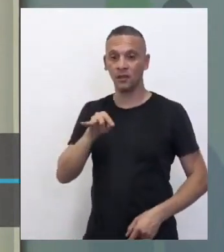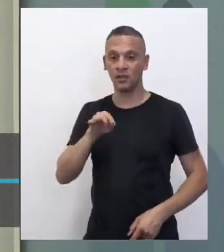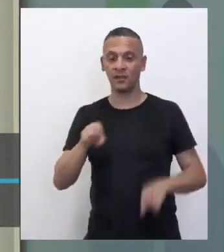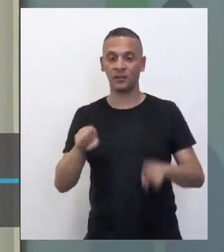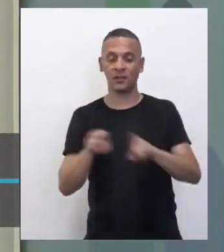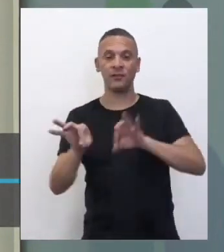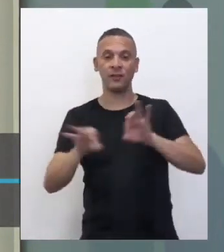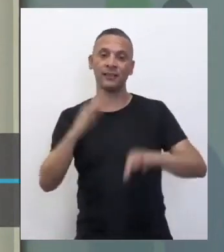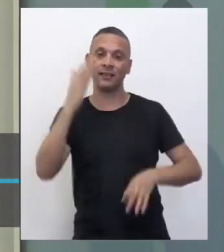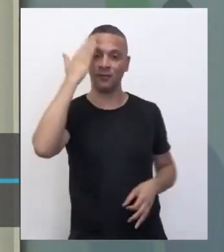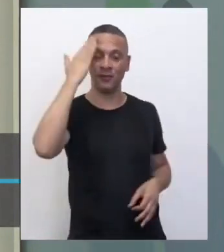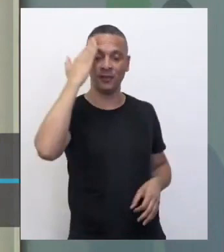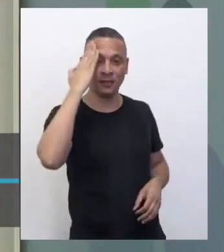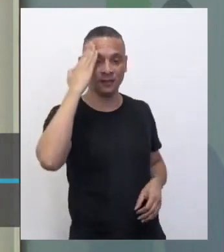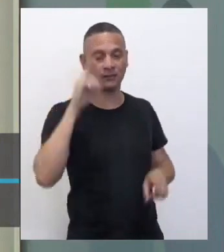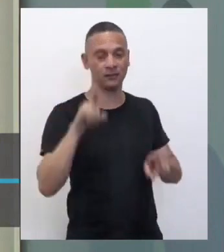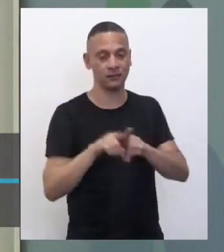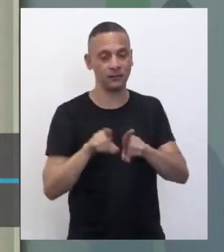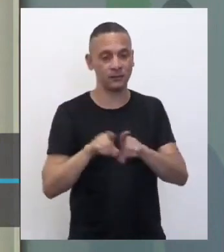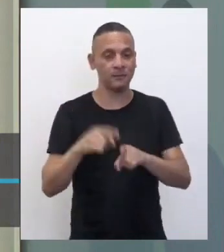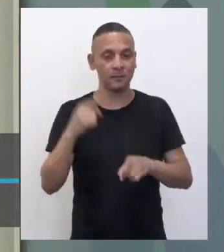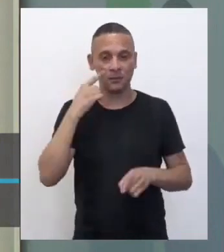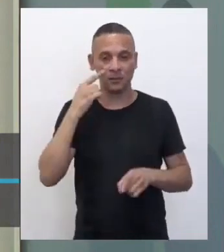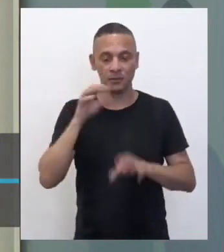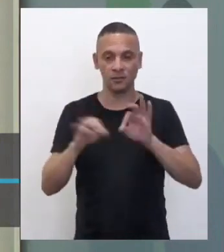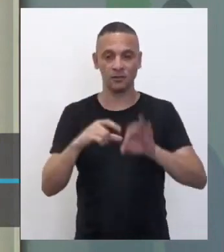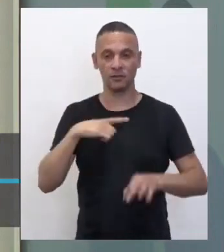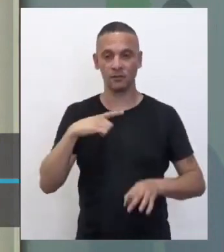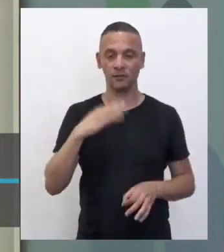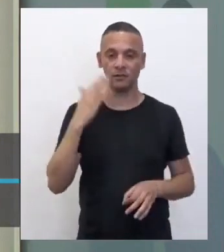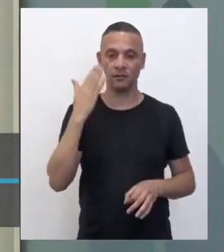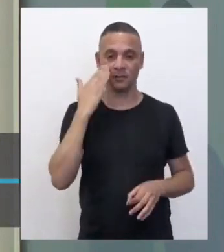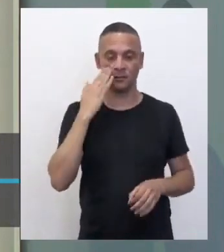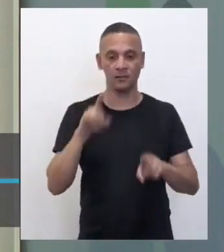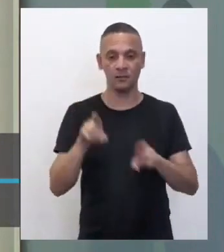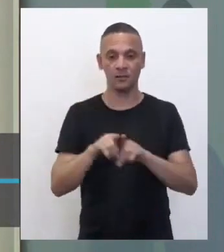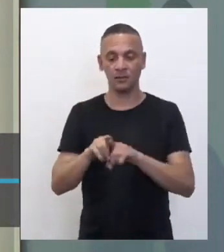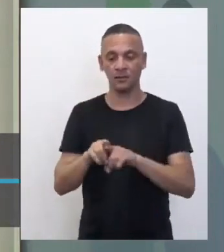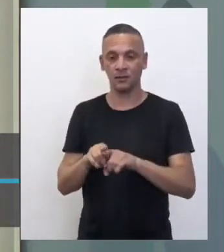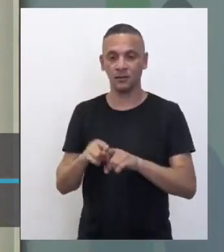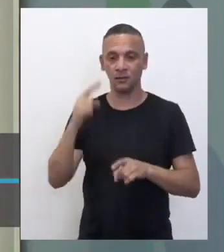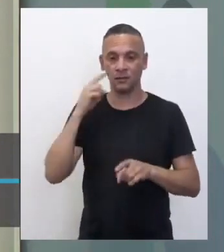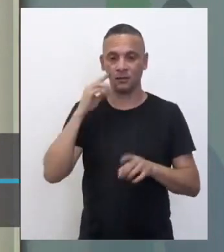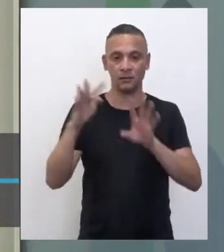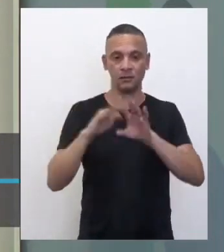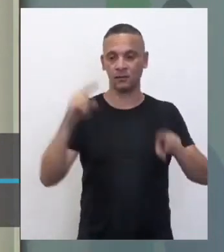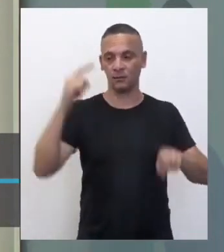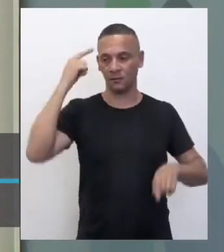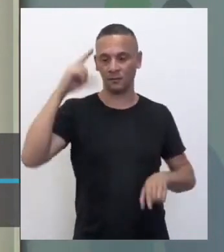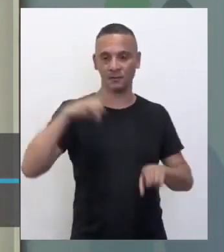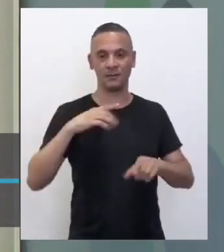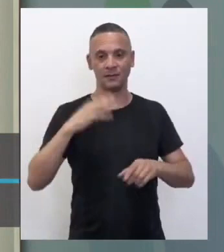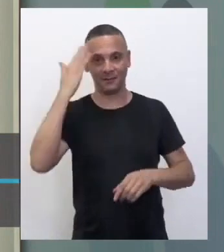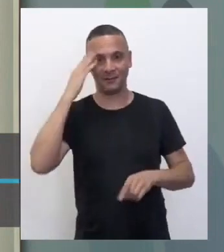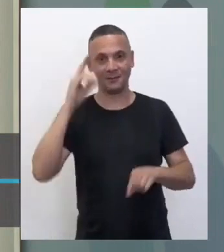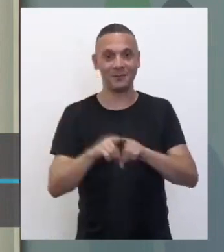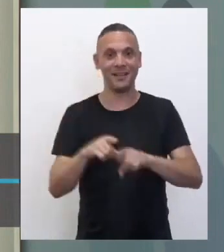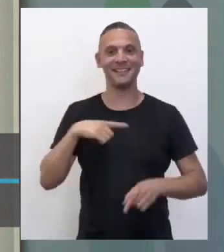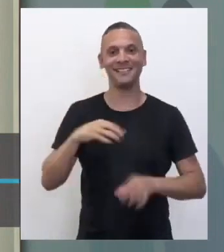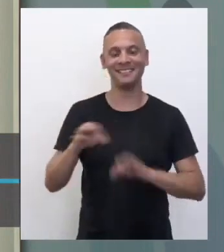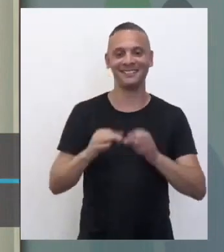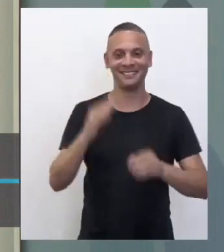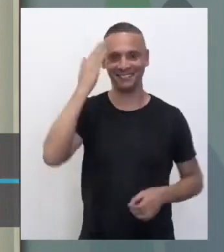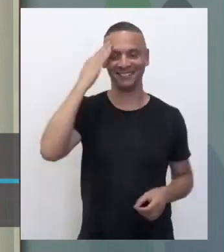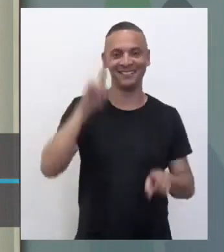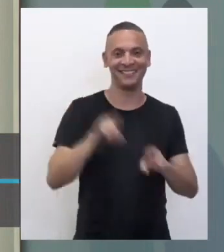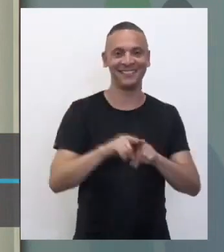importante a gente entender essa ideia da ética, então, como uma reflexão bem abrangente do que é a moral, né?